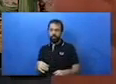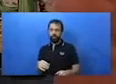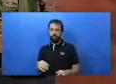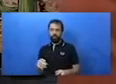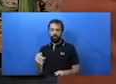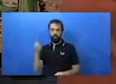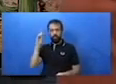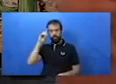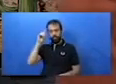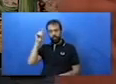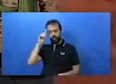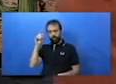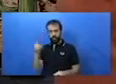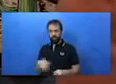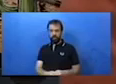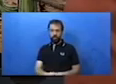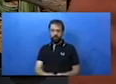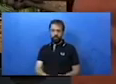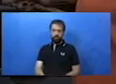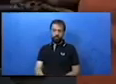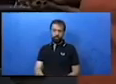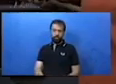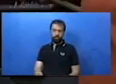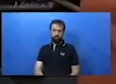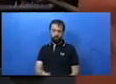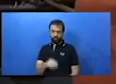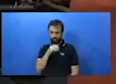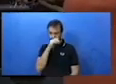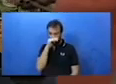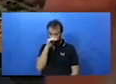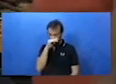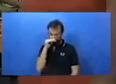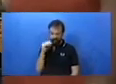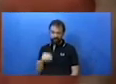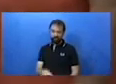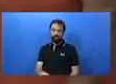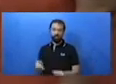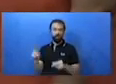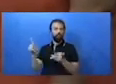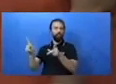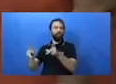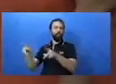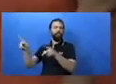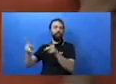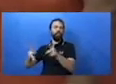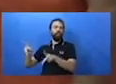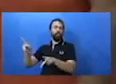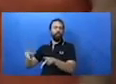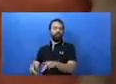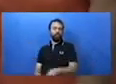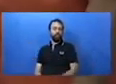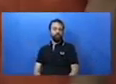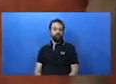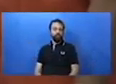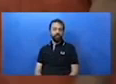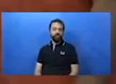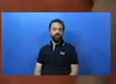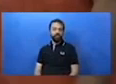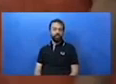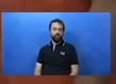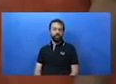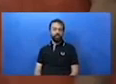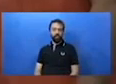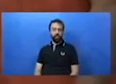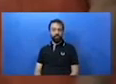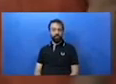linguagem coloquial, tá? Então, vejam que a linguagem coloquial, ele diz aqui, Gambá